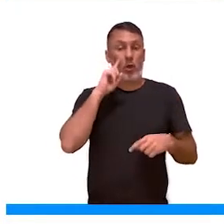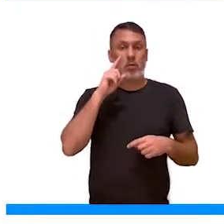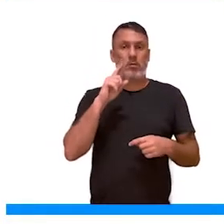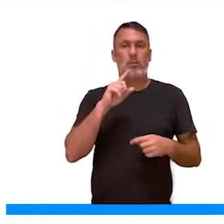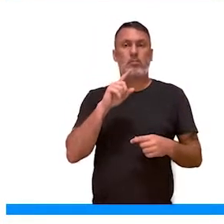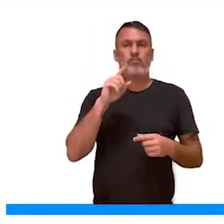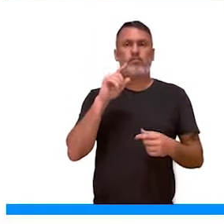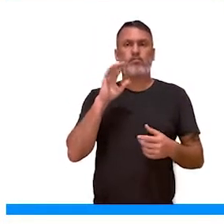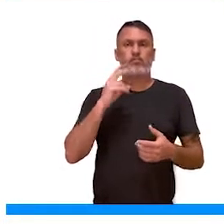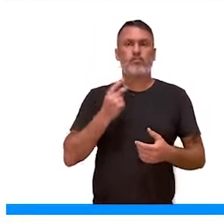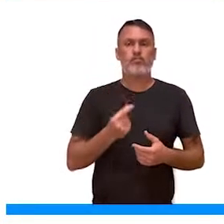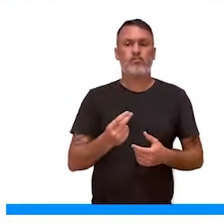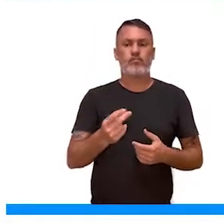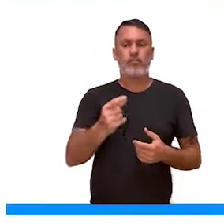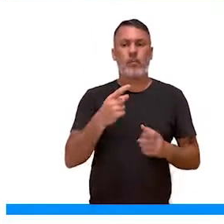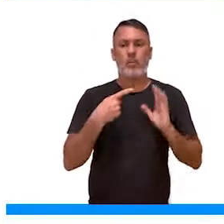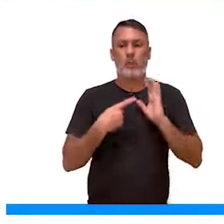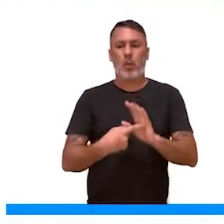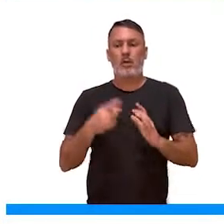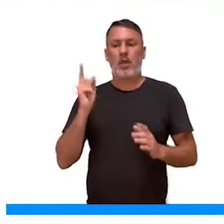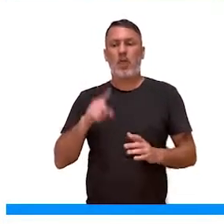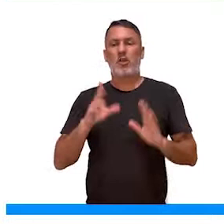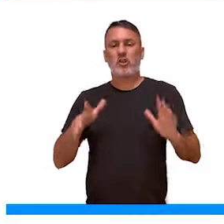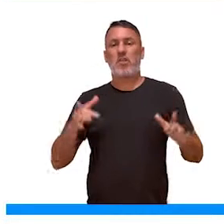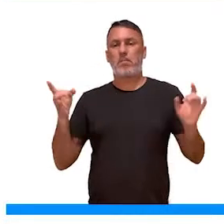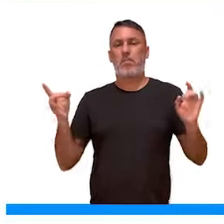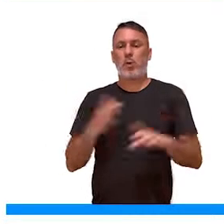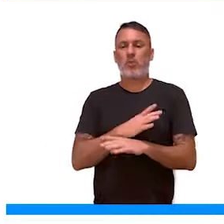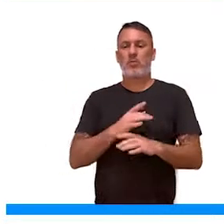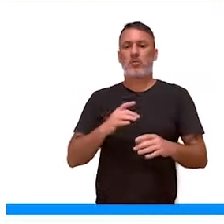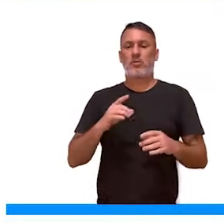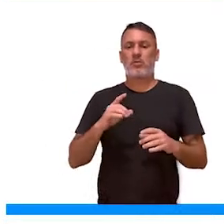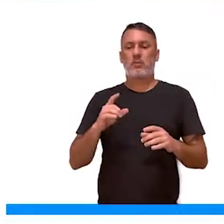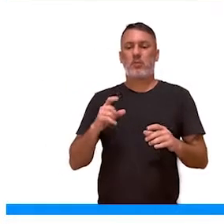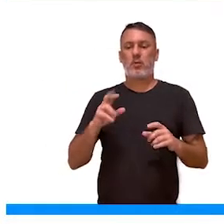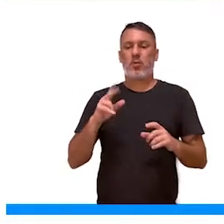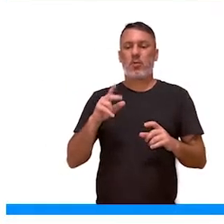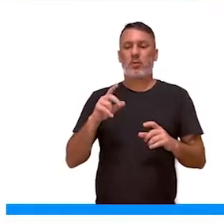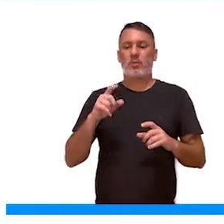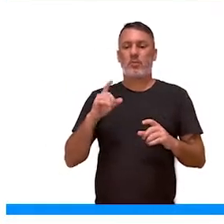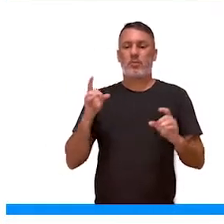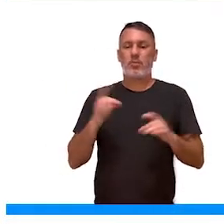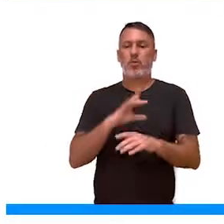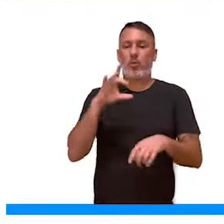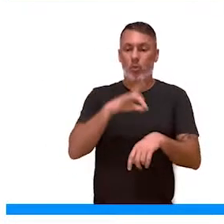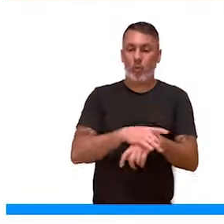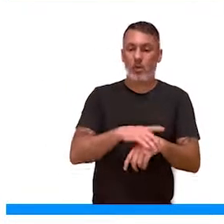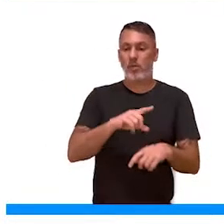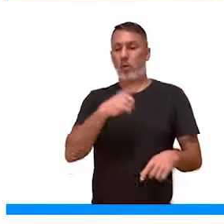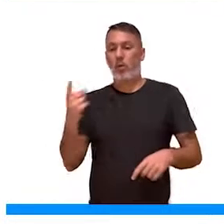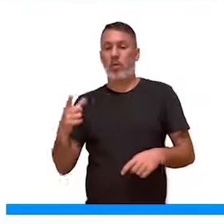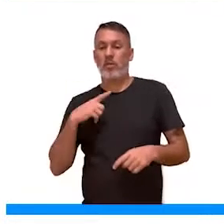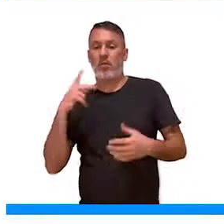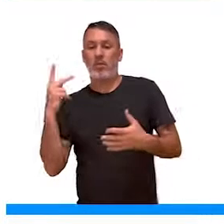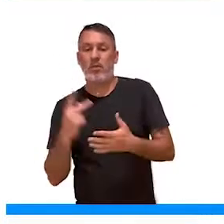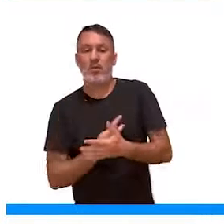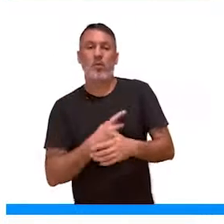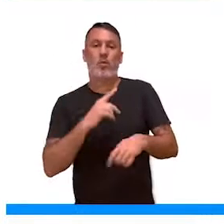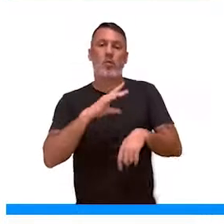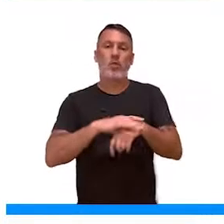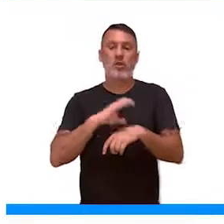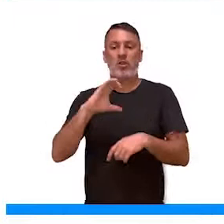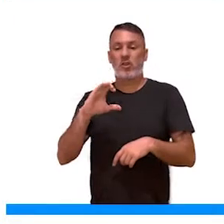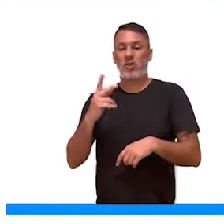aquele que vai apresentar o parasita na sua fase que ele está maduro sexualmente, ou seja, que ele vai conseguir se